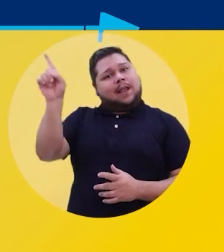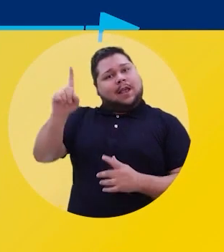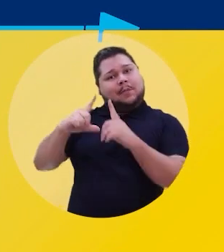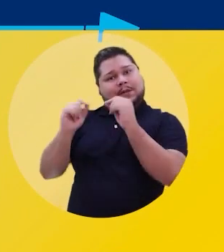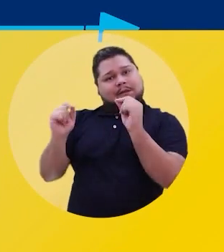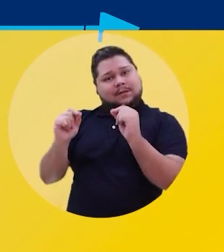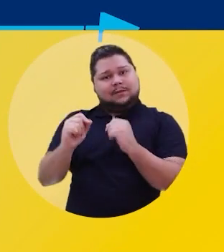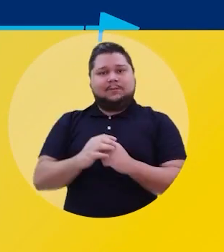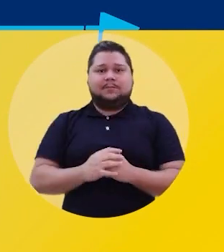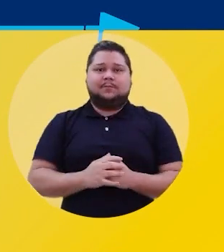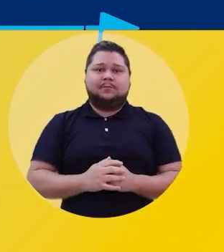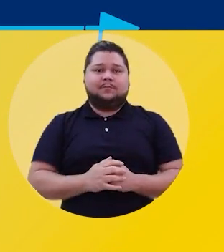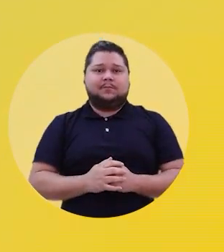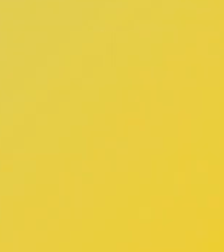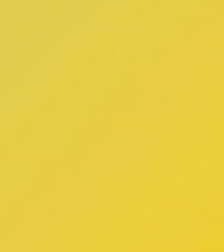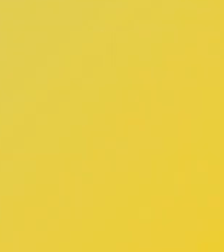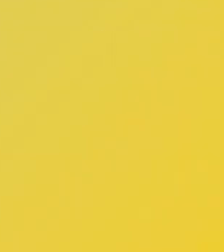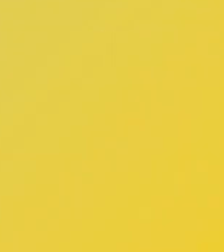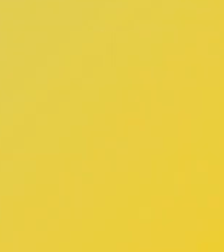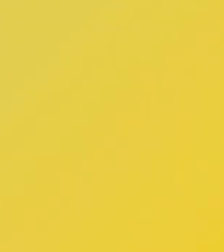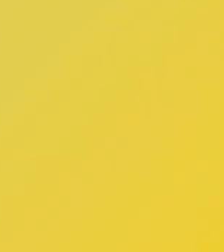E sou a sua voz em Brasília.